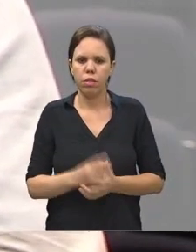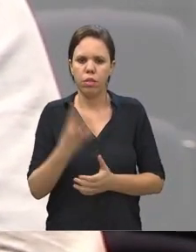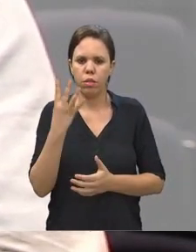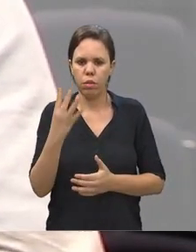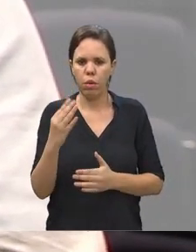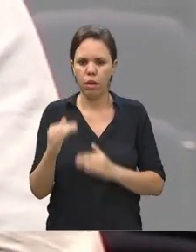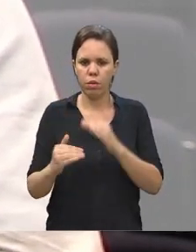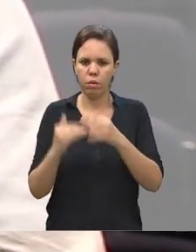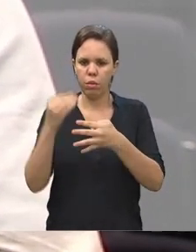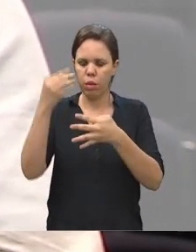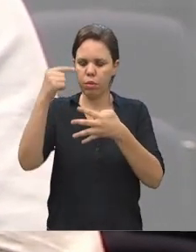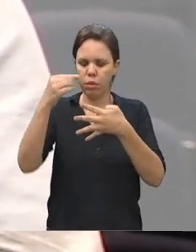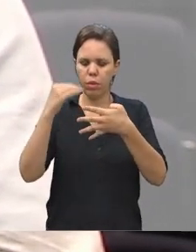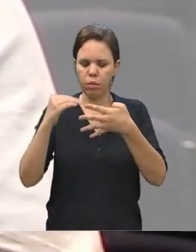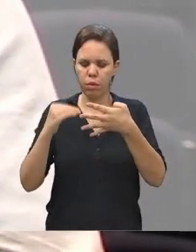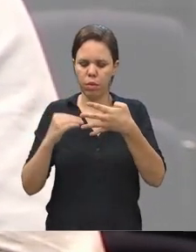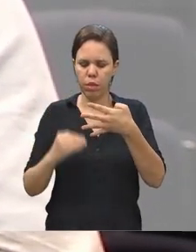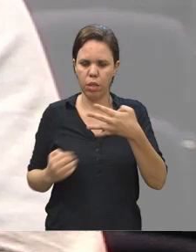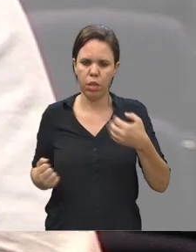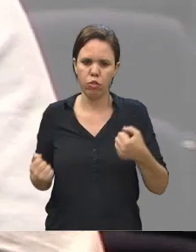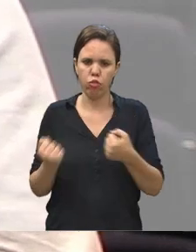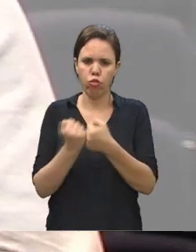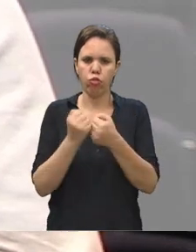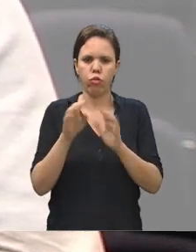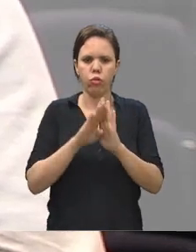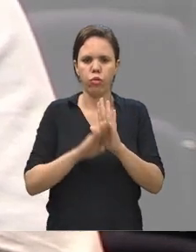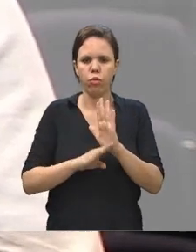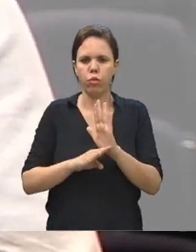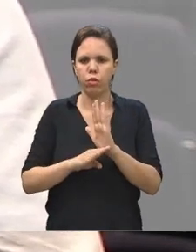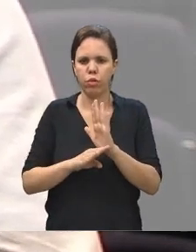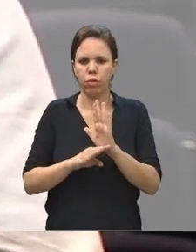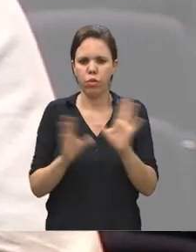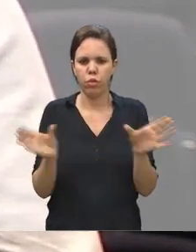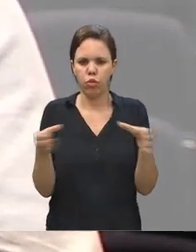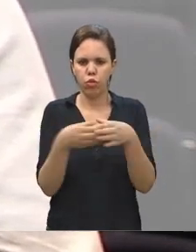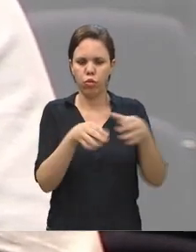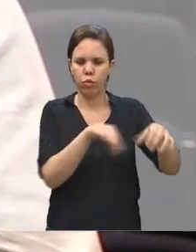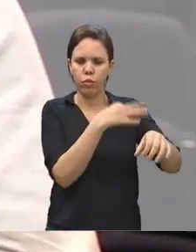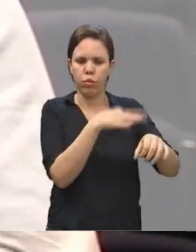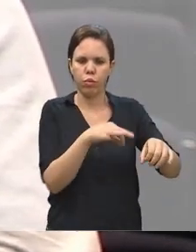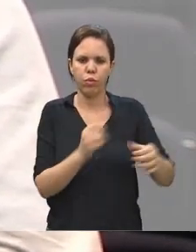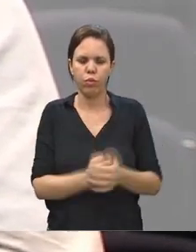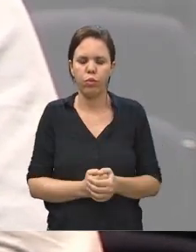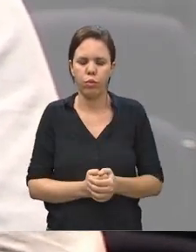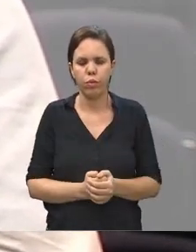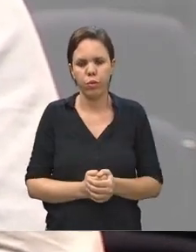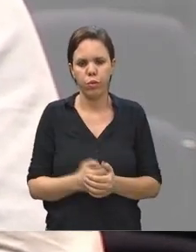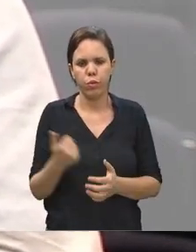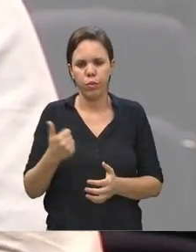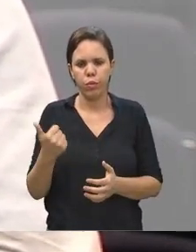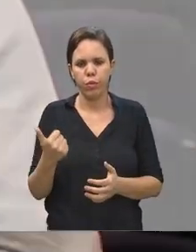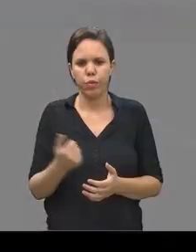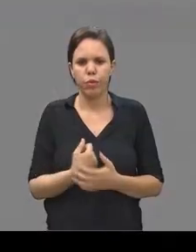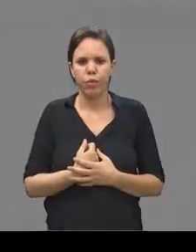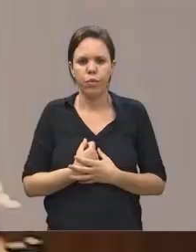São quatro pilares que sustentam a programação da orquestra. Primeiro